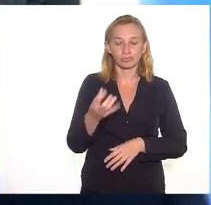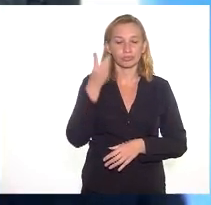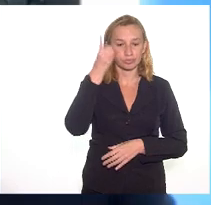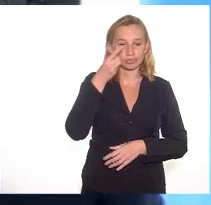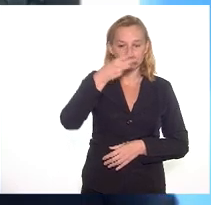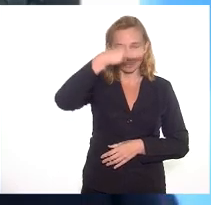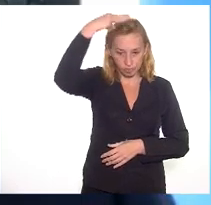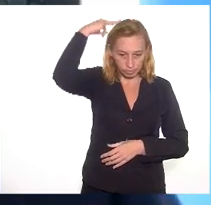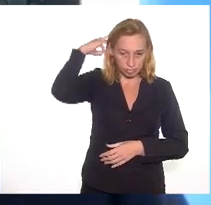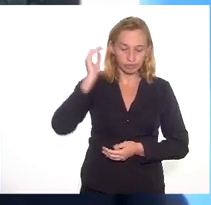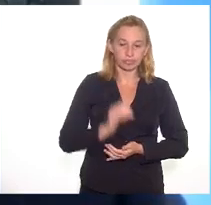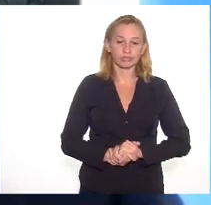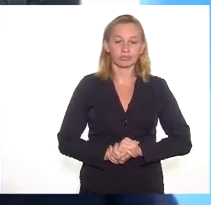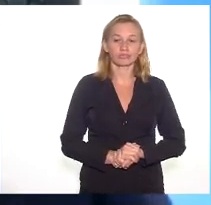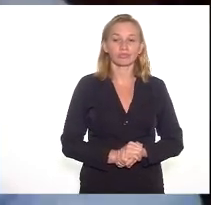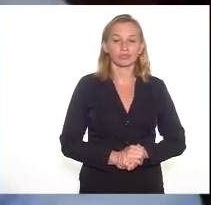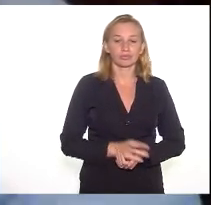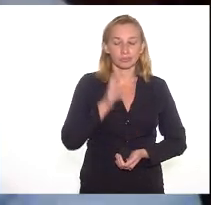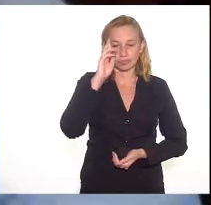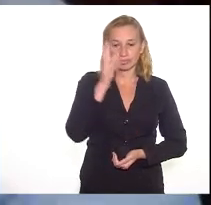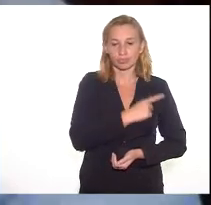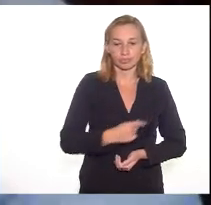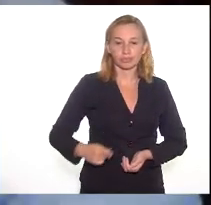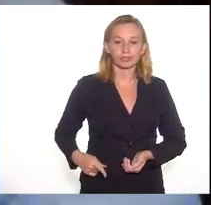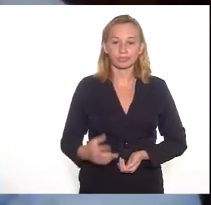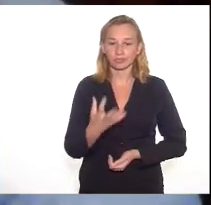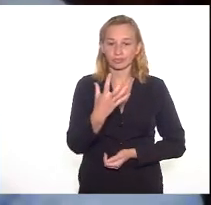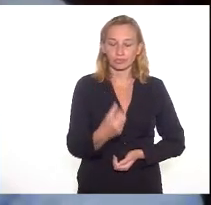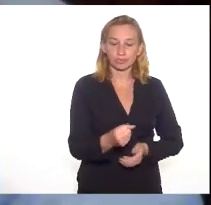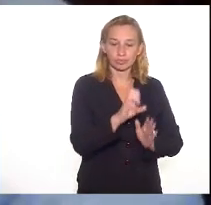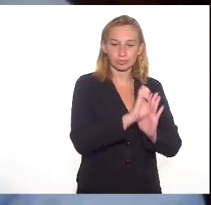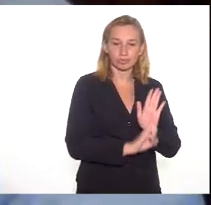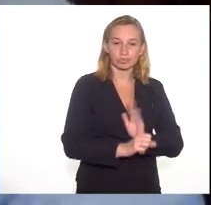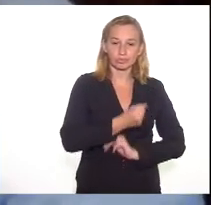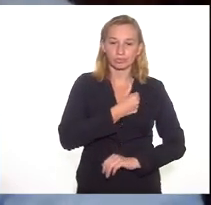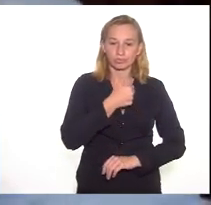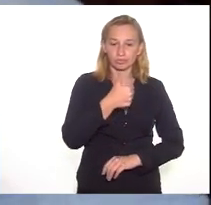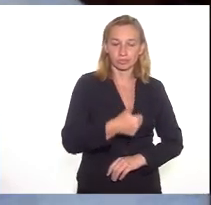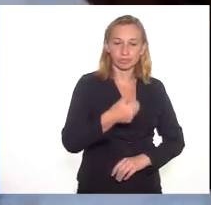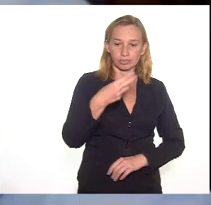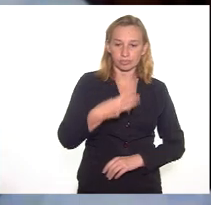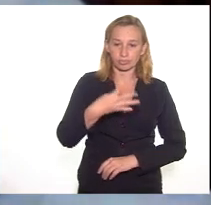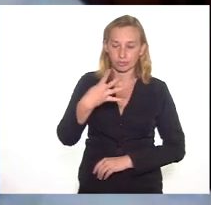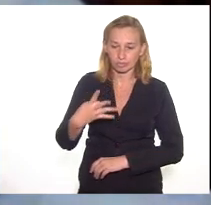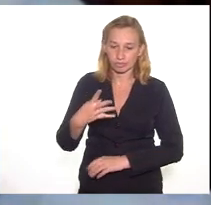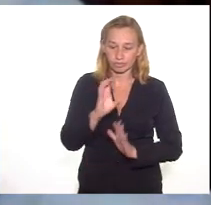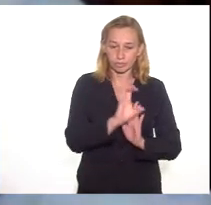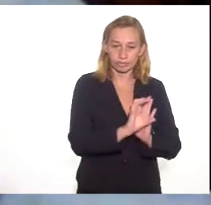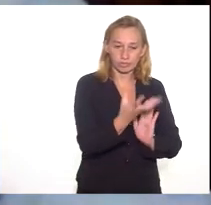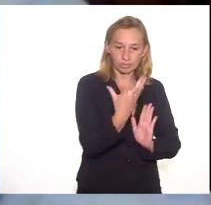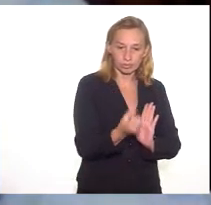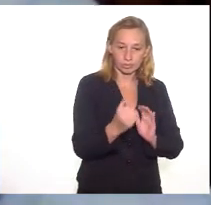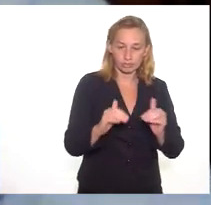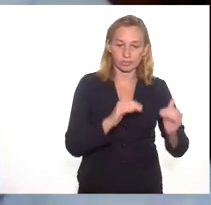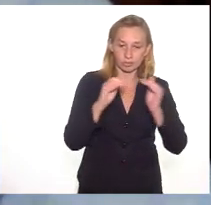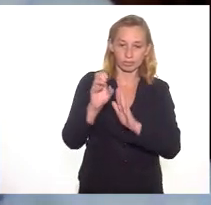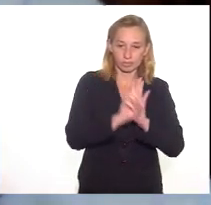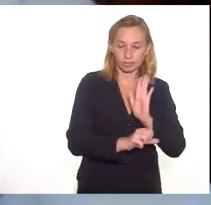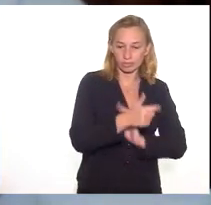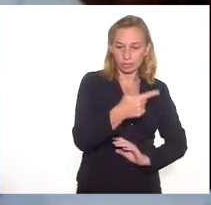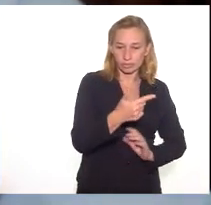Pacheco. Presidente, o parecer é favorável às emendas 1, 3 e 4, favorável com subemenda à emenda